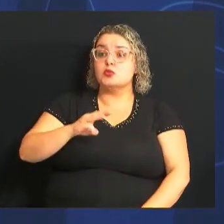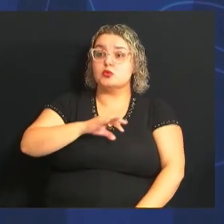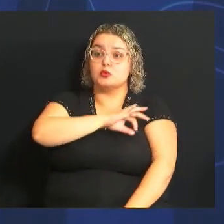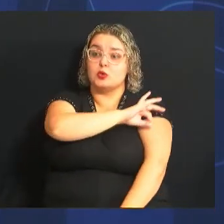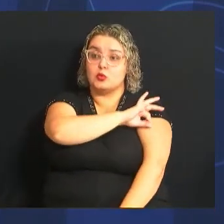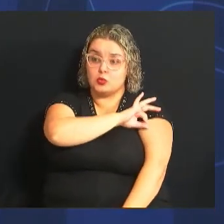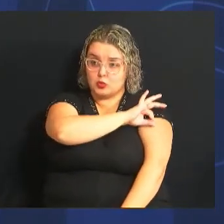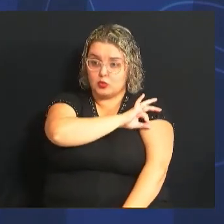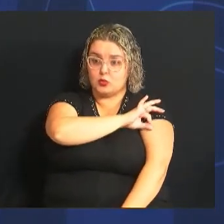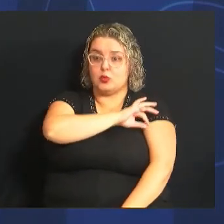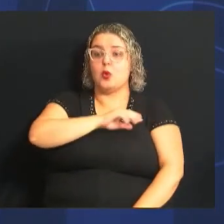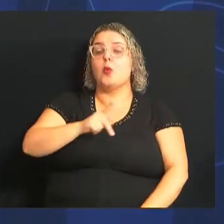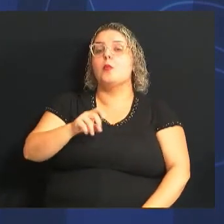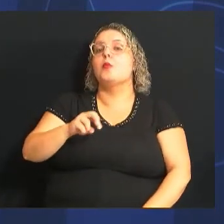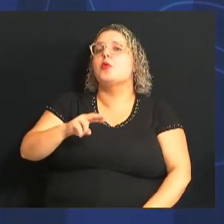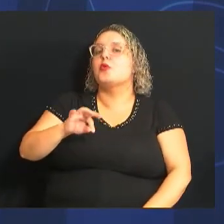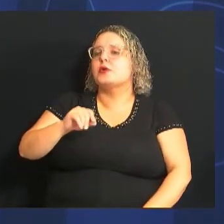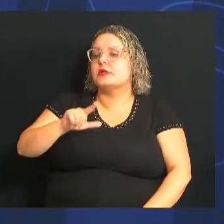é o